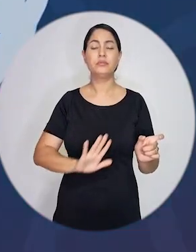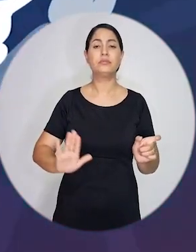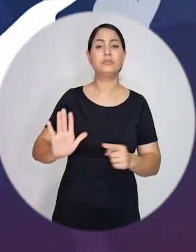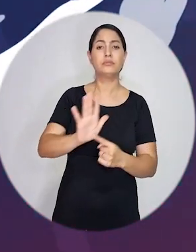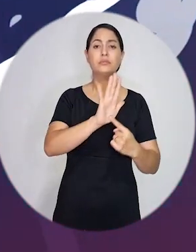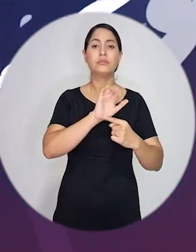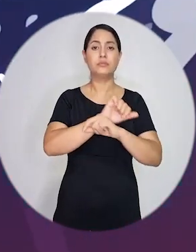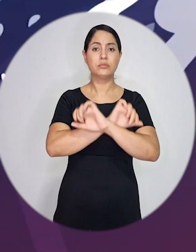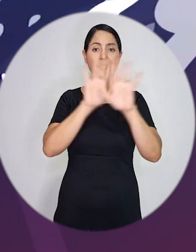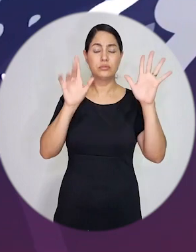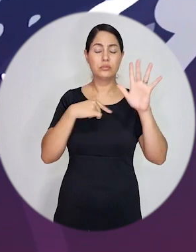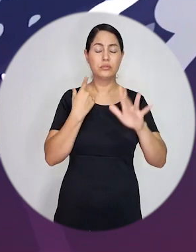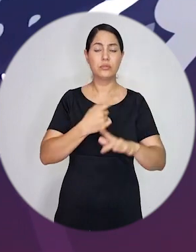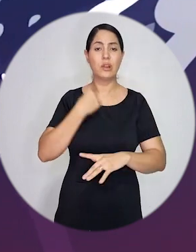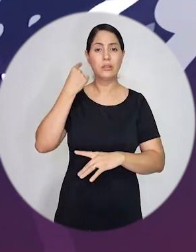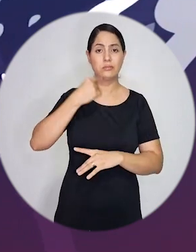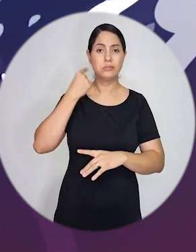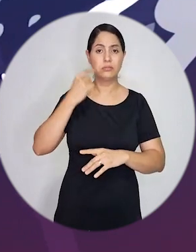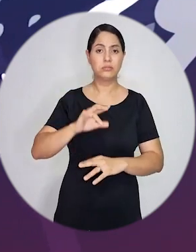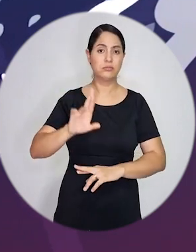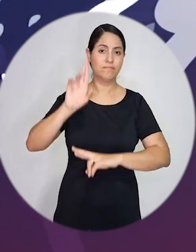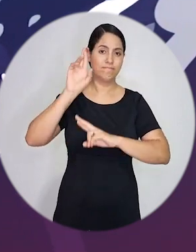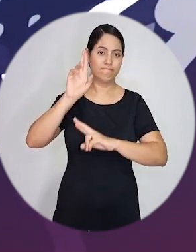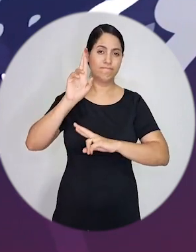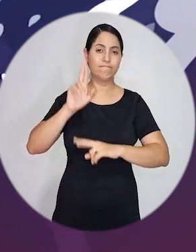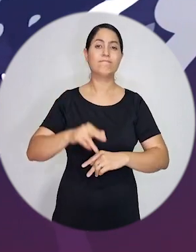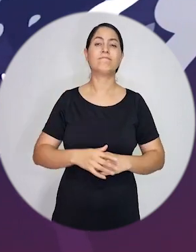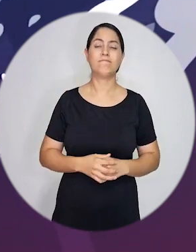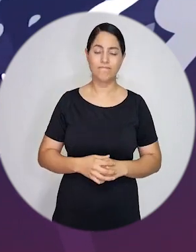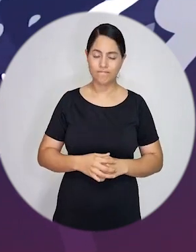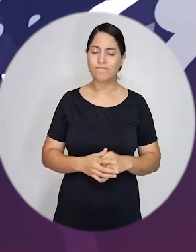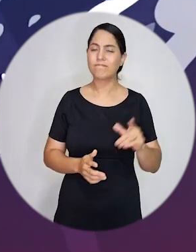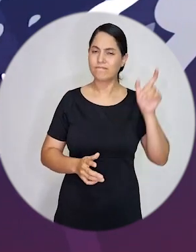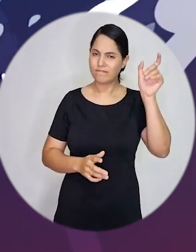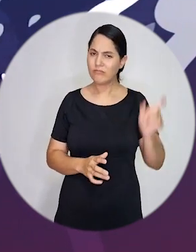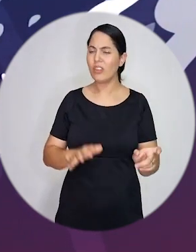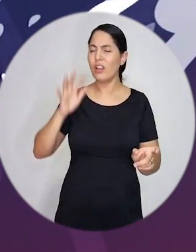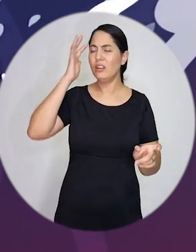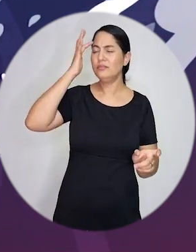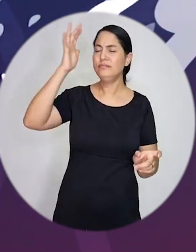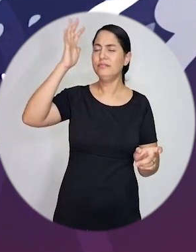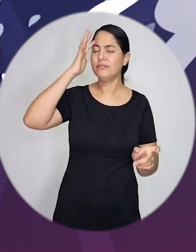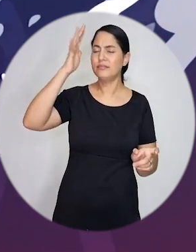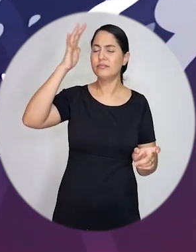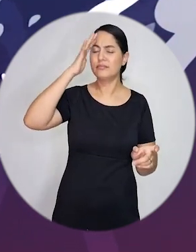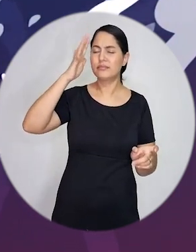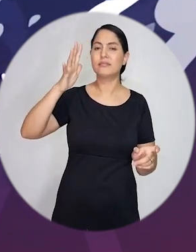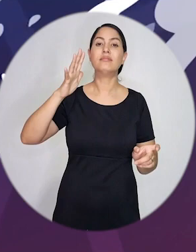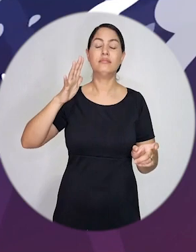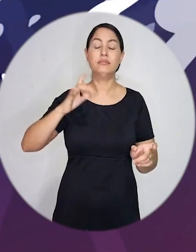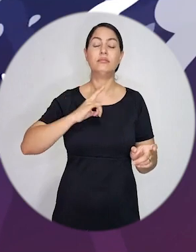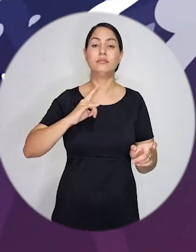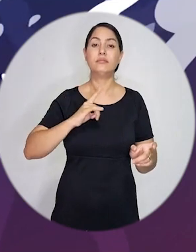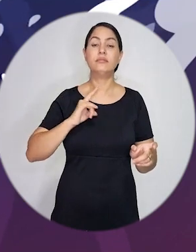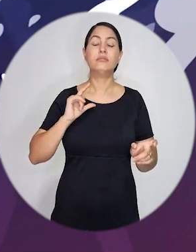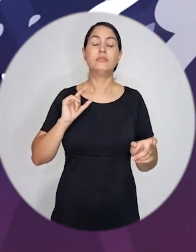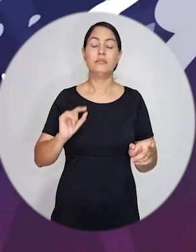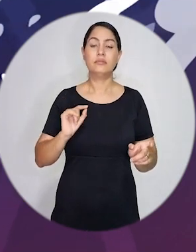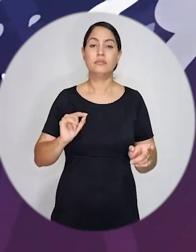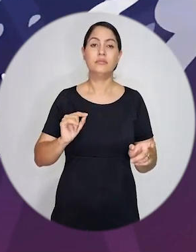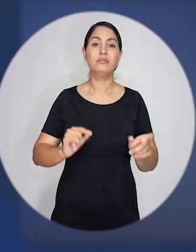a esperança da advocacia. E como sonhava Dr. Alberto Simonetti? Sonhava com uma